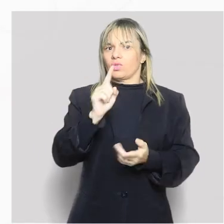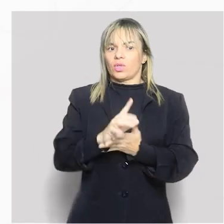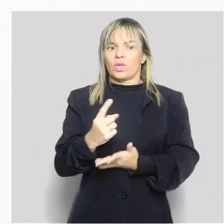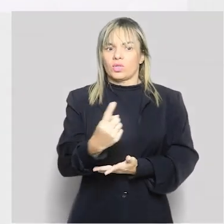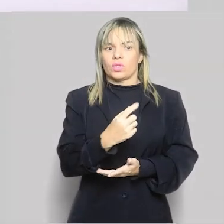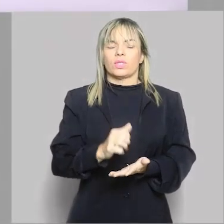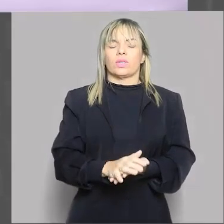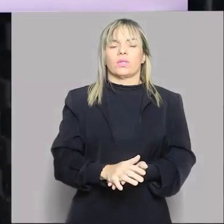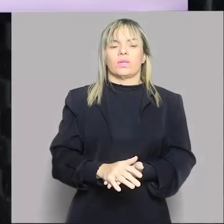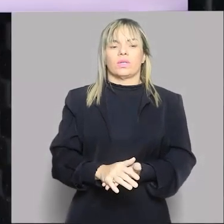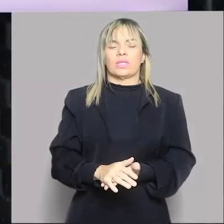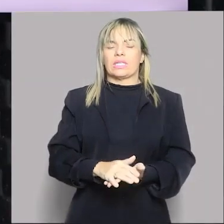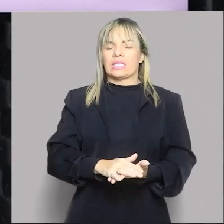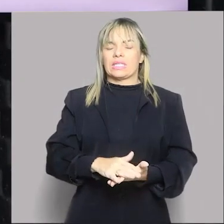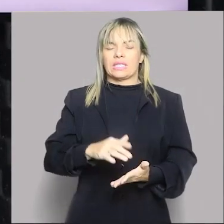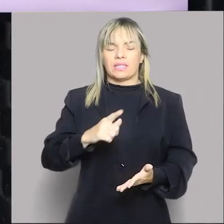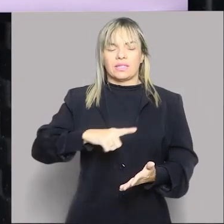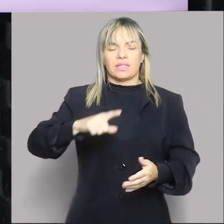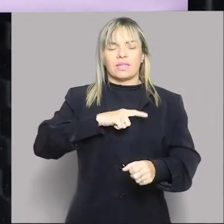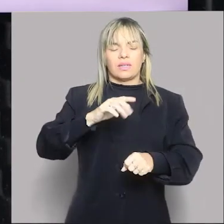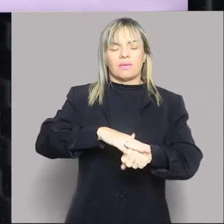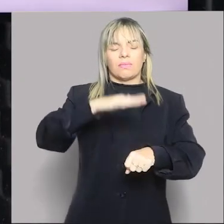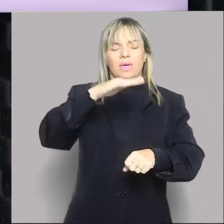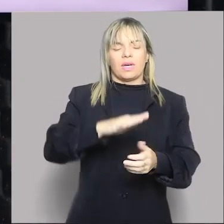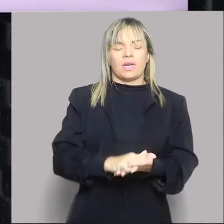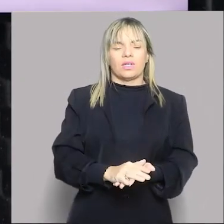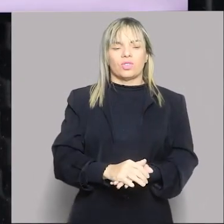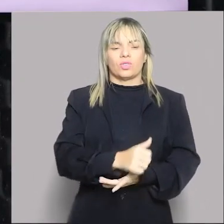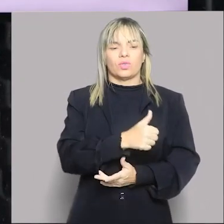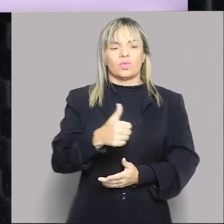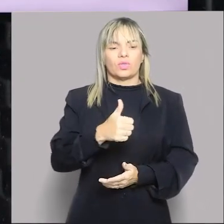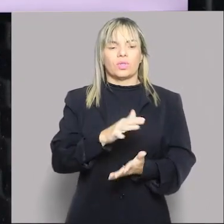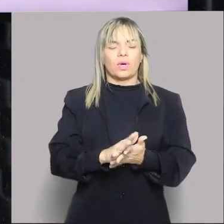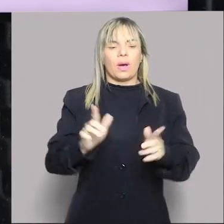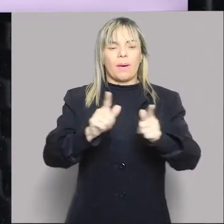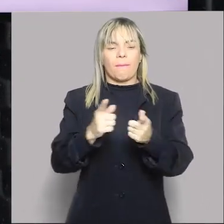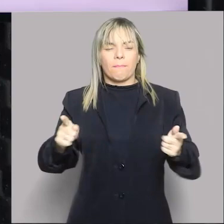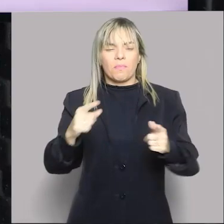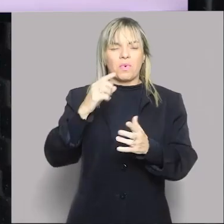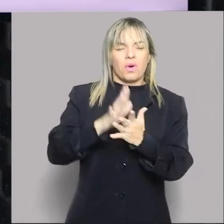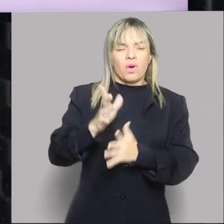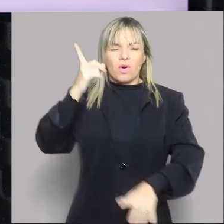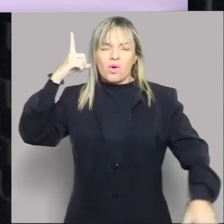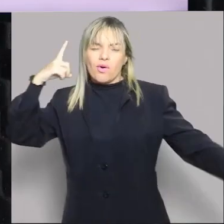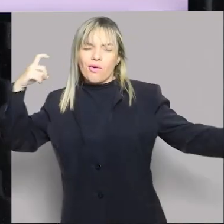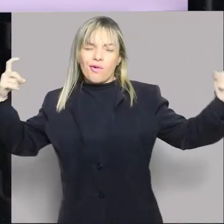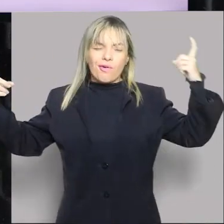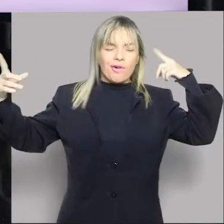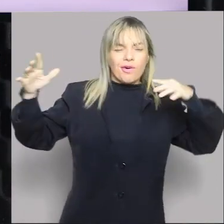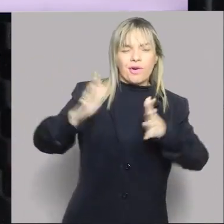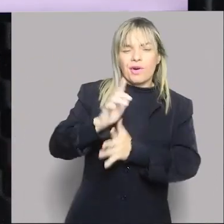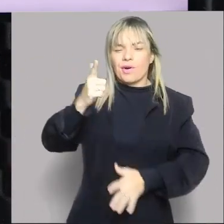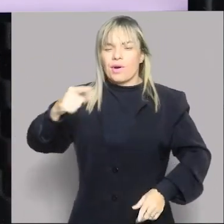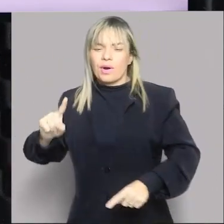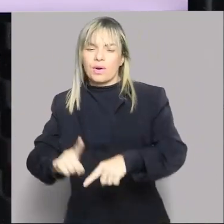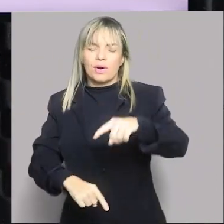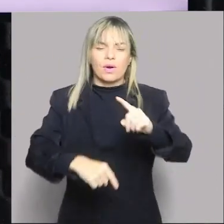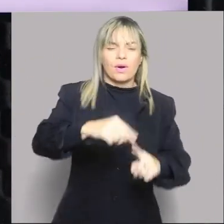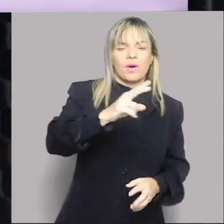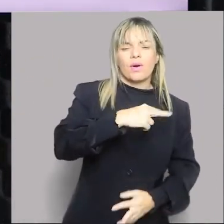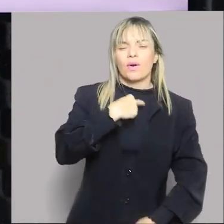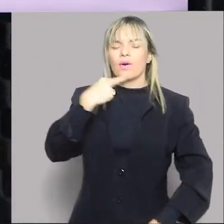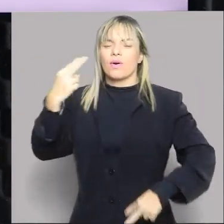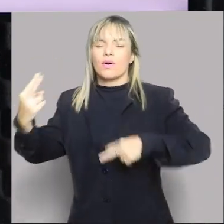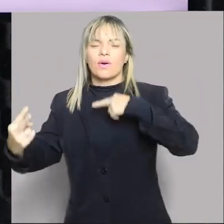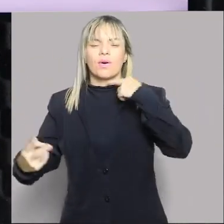únicas. Música. Som, repetição, instrumentos, vozes, pré-história, que ela surge. Tem muita gente que diz que